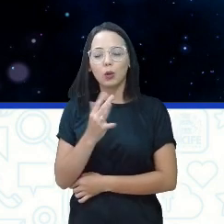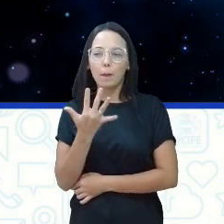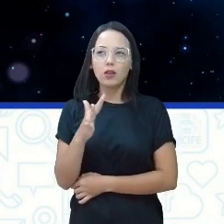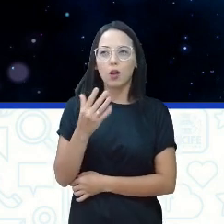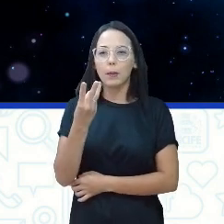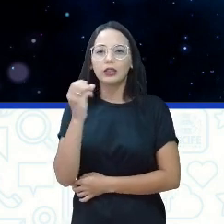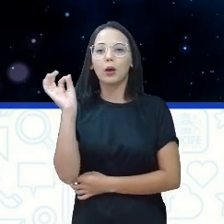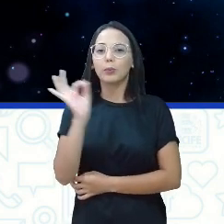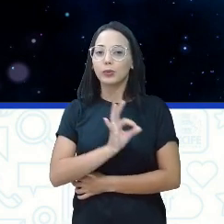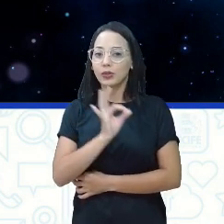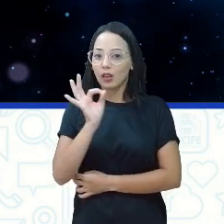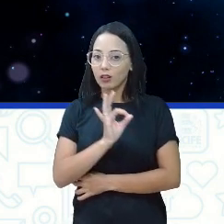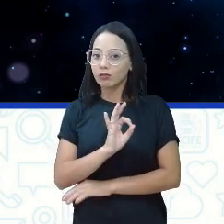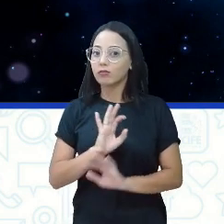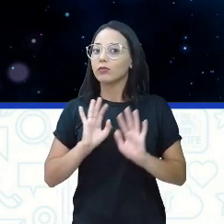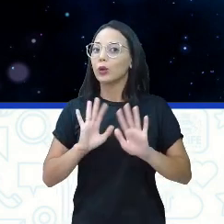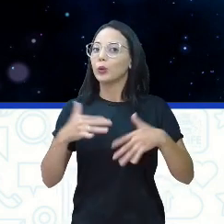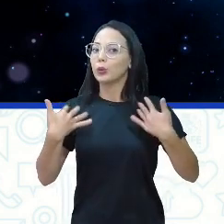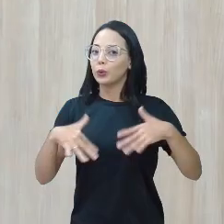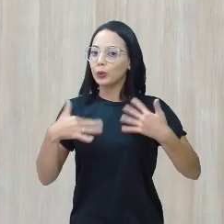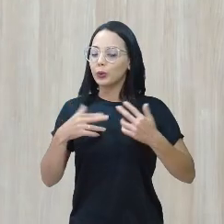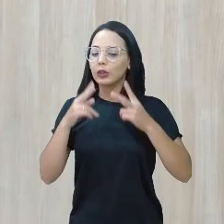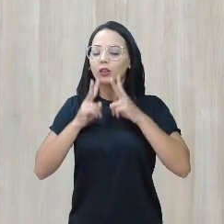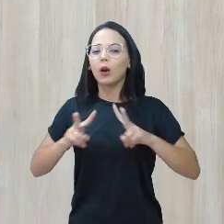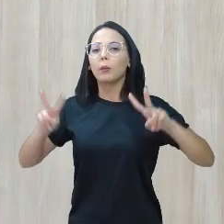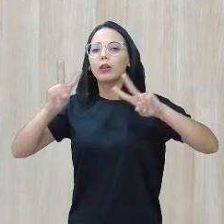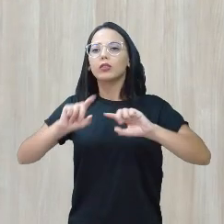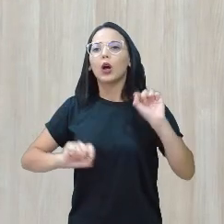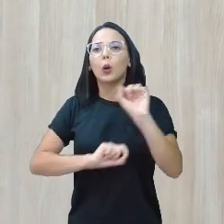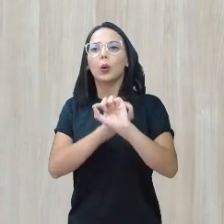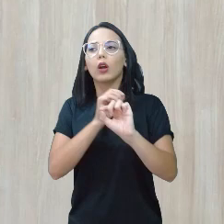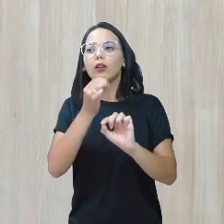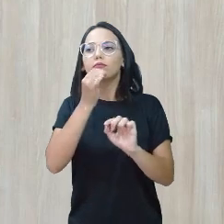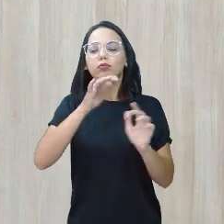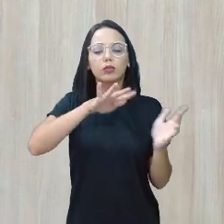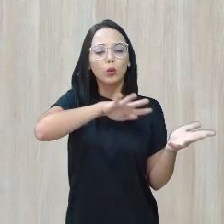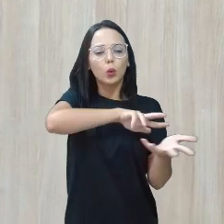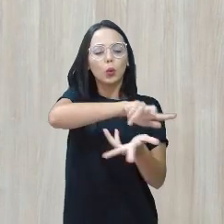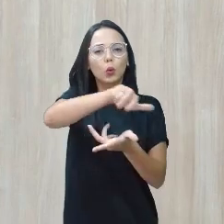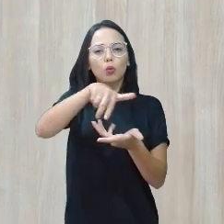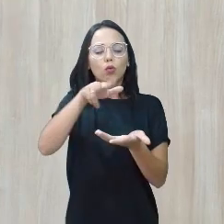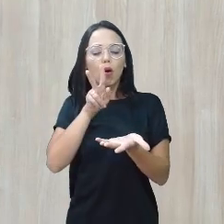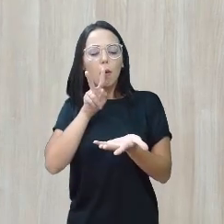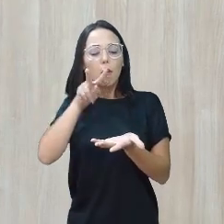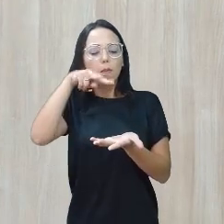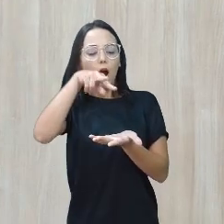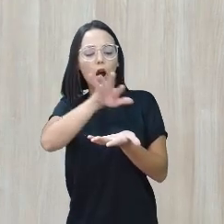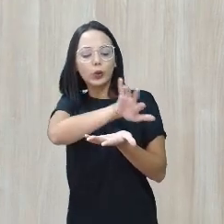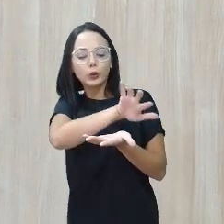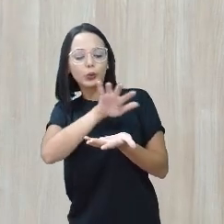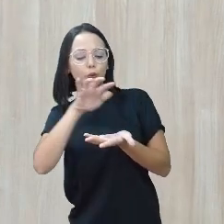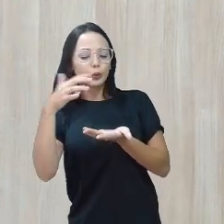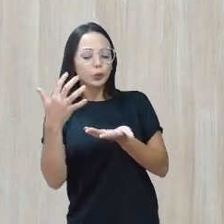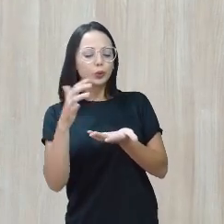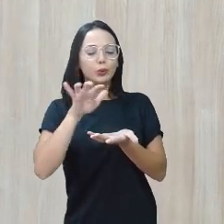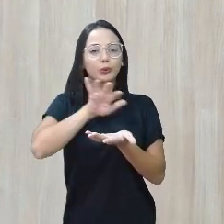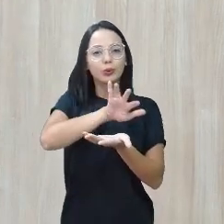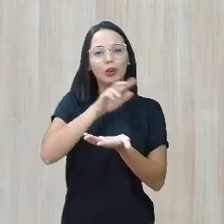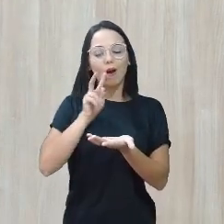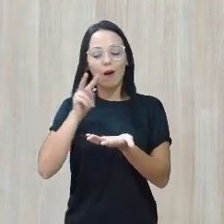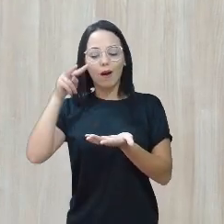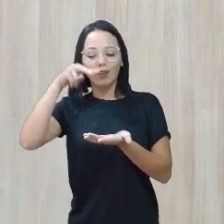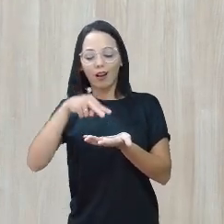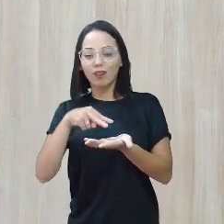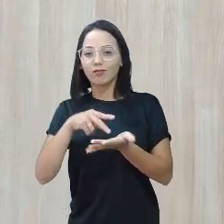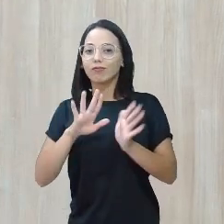média. Então, a gente tem a observação distante da Terra, ou a observação da casca, né, da superfície da Terra,